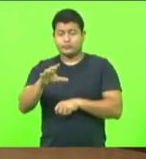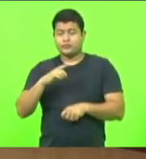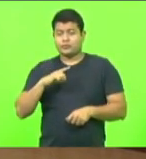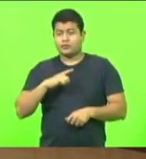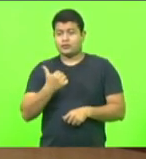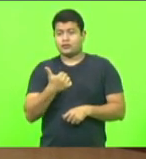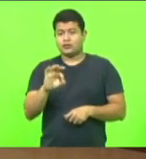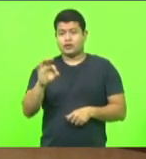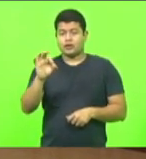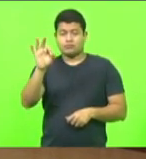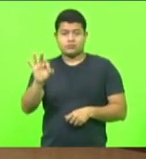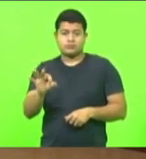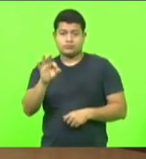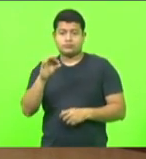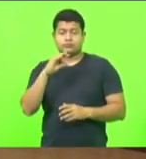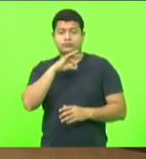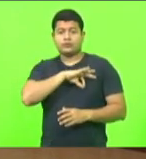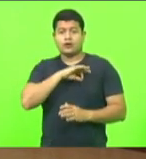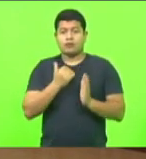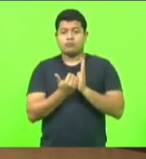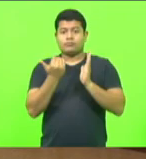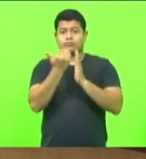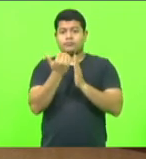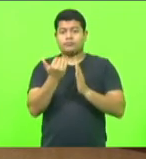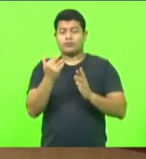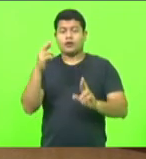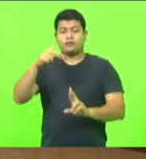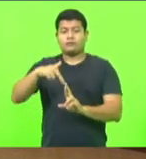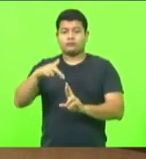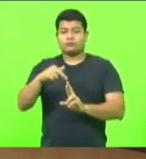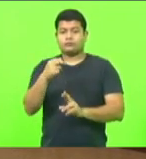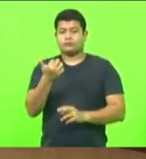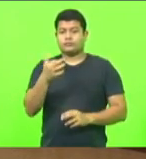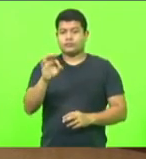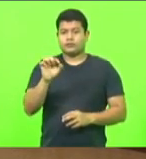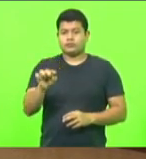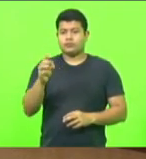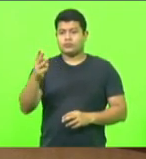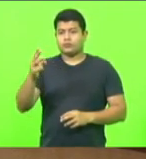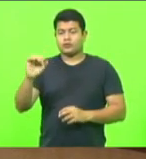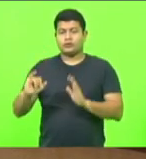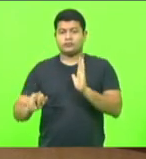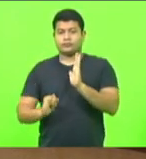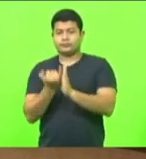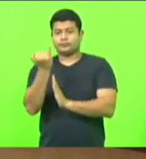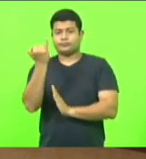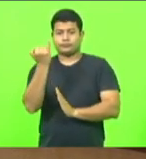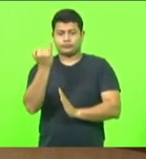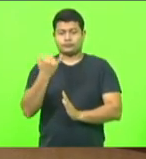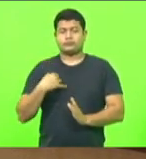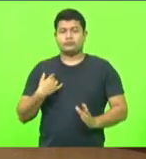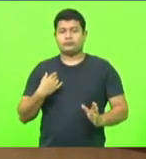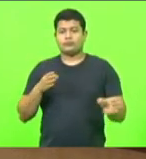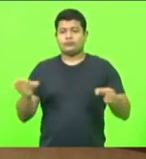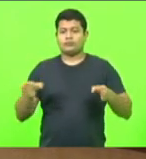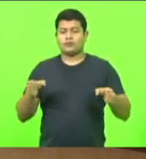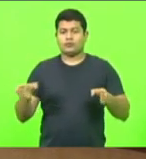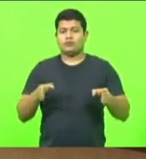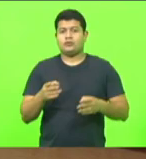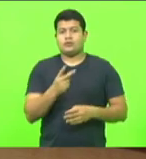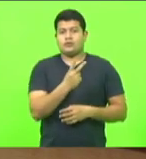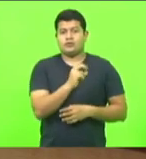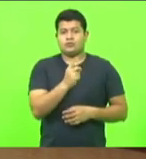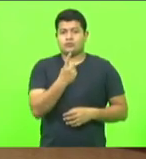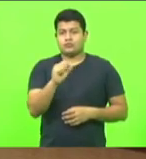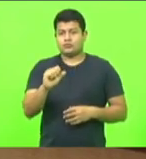de aumento, referente a 10,3% da inflação entre dezembro de 2018 e dezembro de 2020. Ou seja, até mesmo